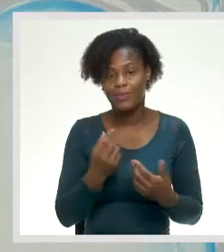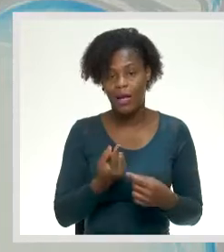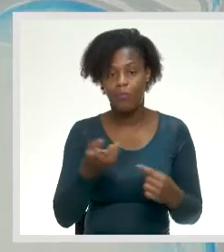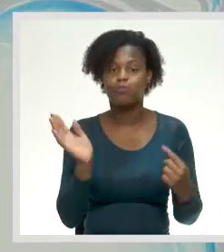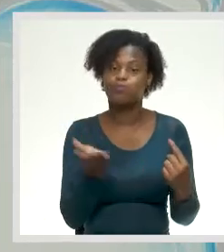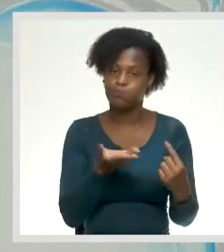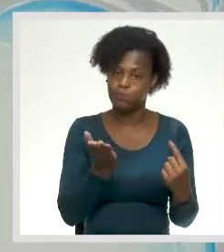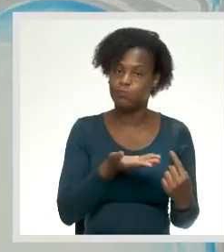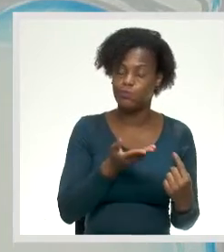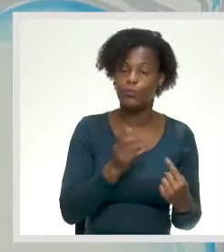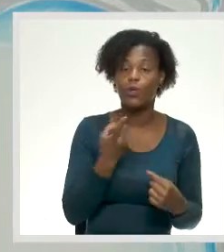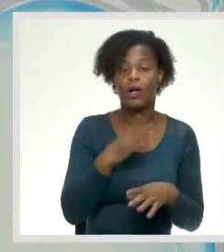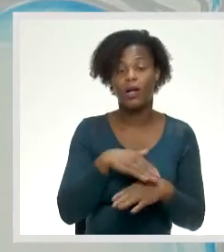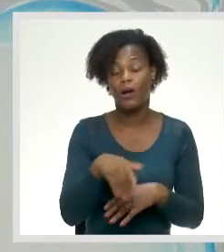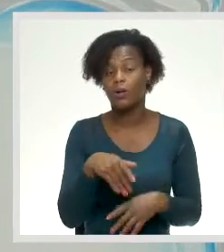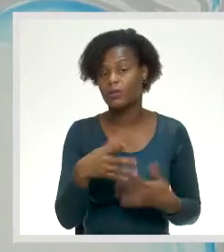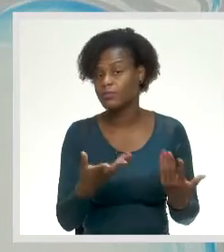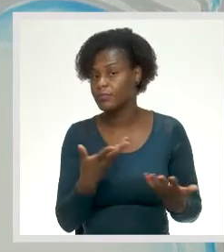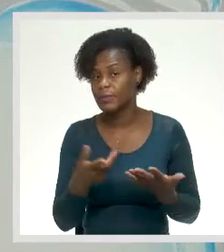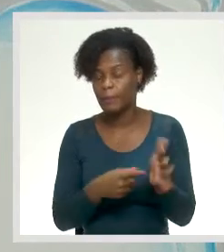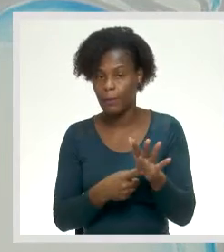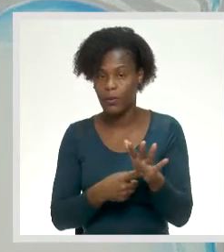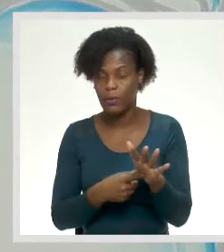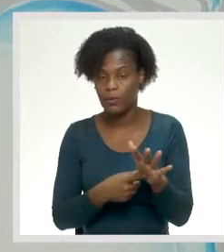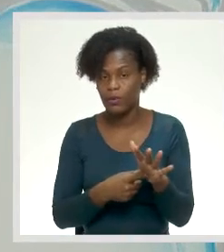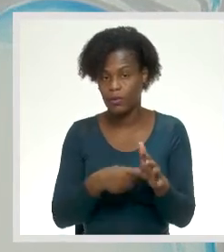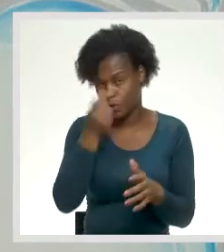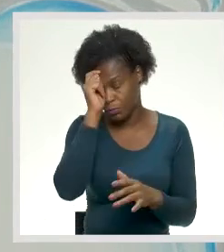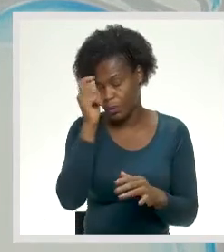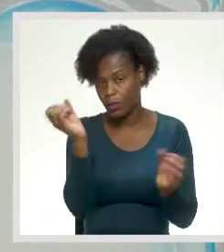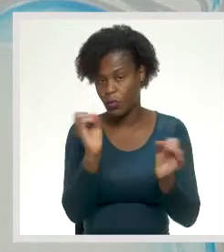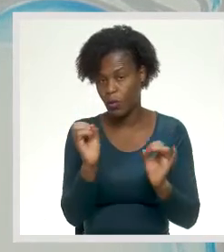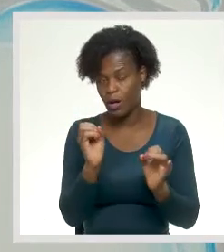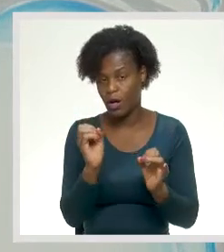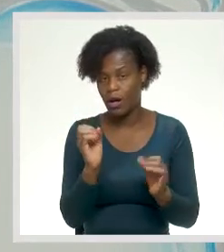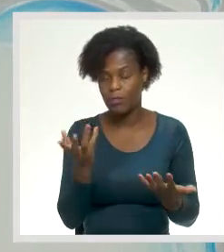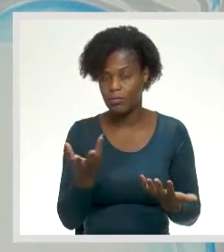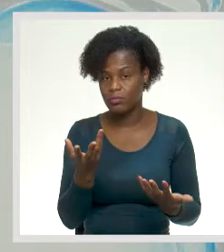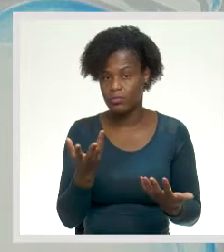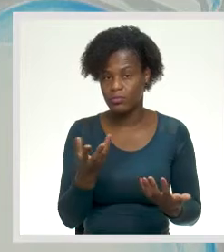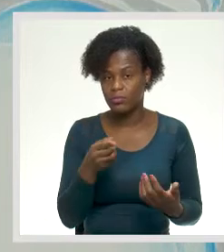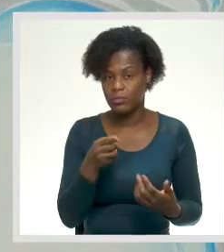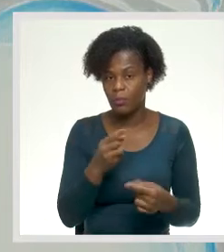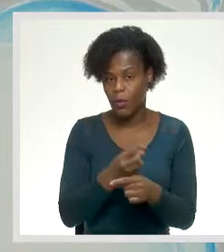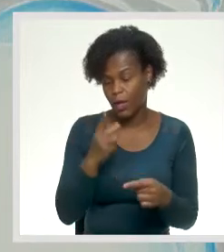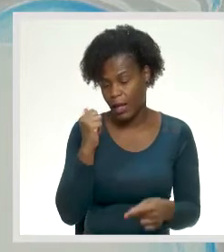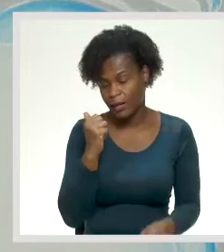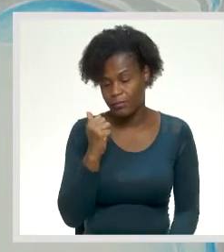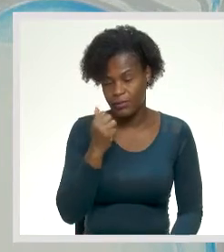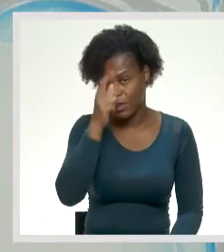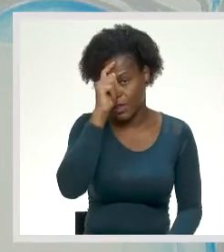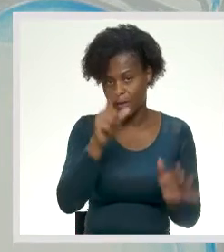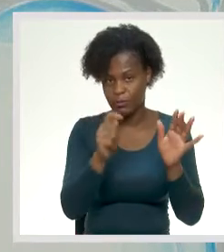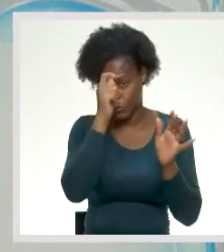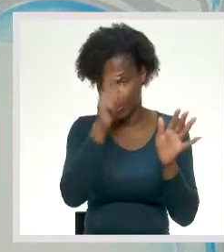uma condenação por causa da transgressão ou por ele ter acabado por quebrar